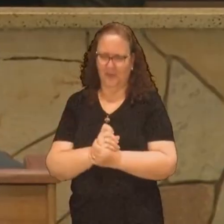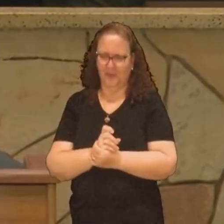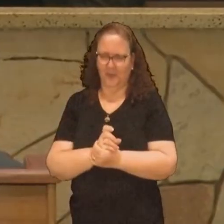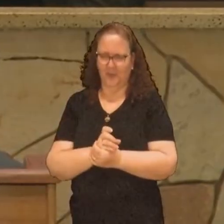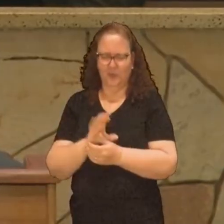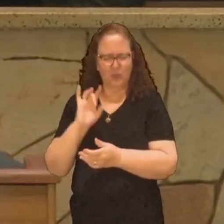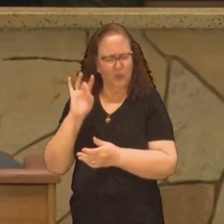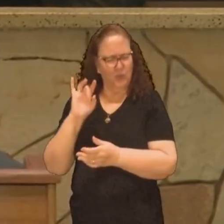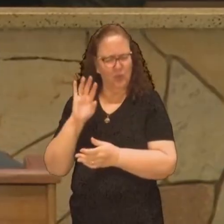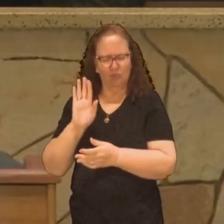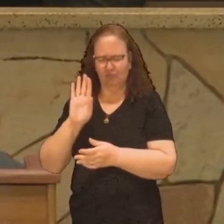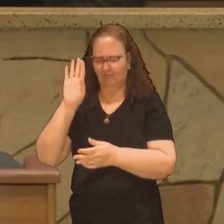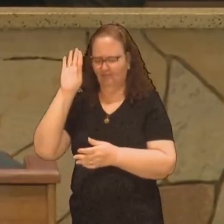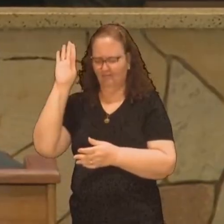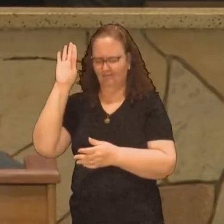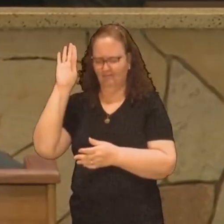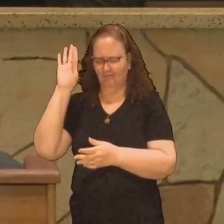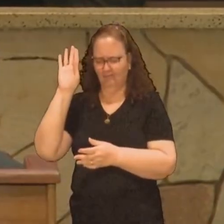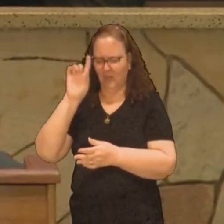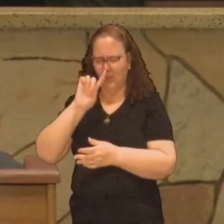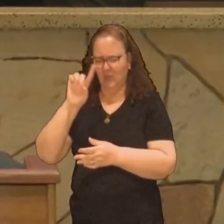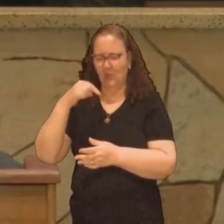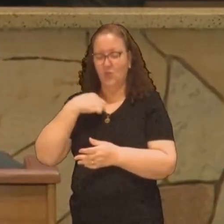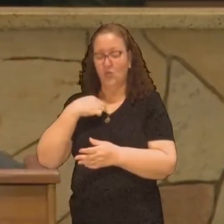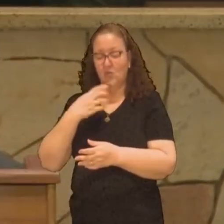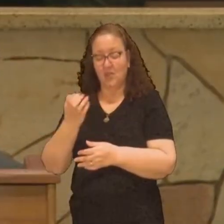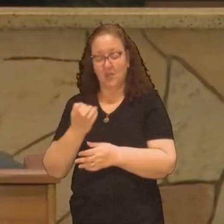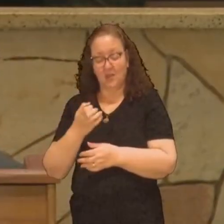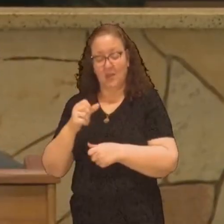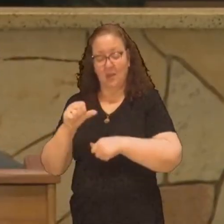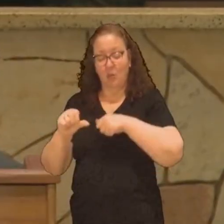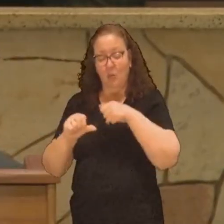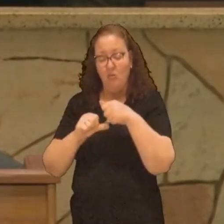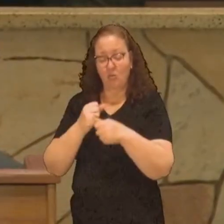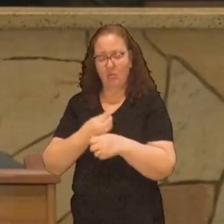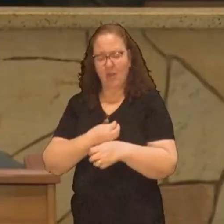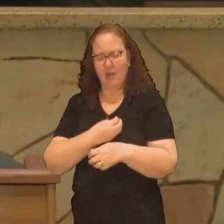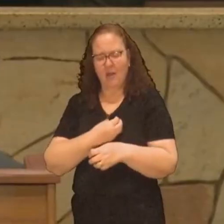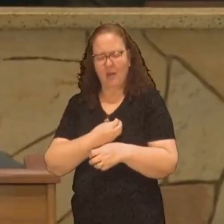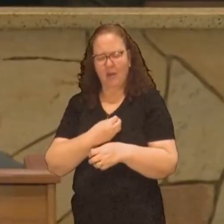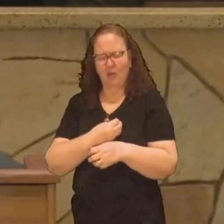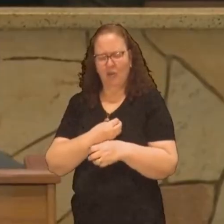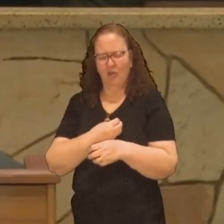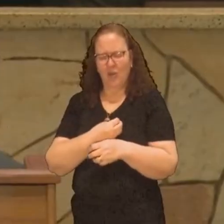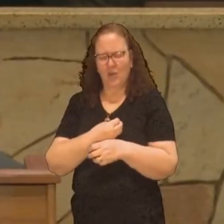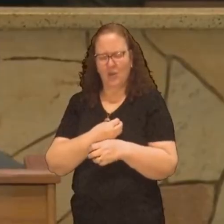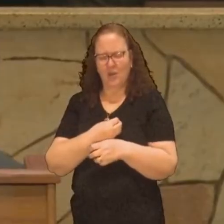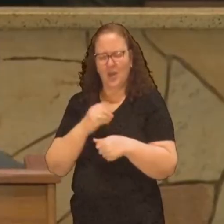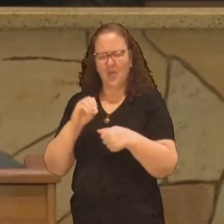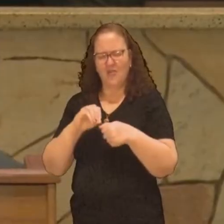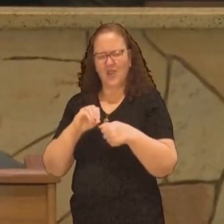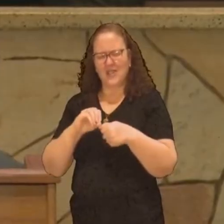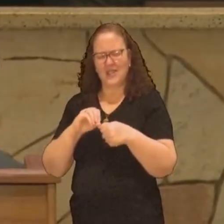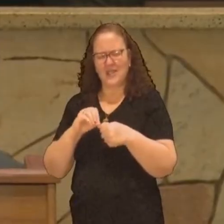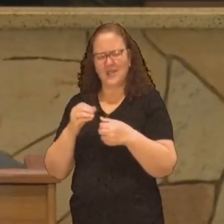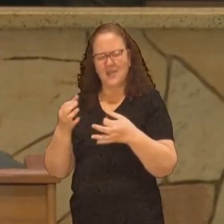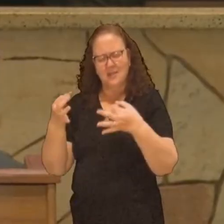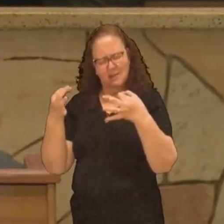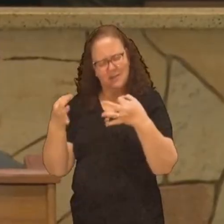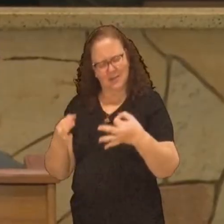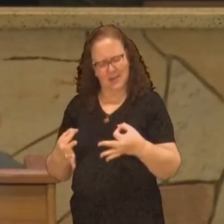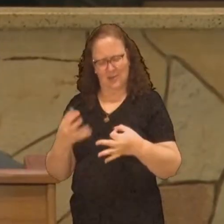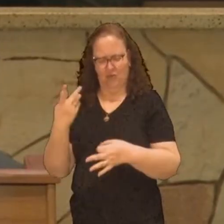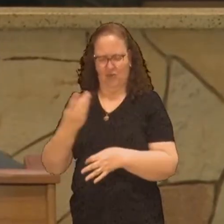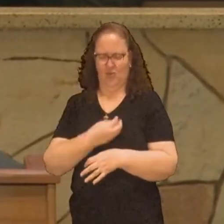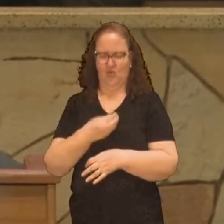Levante sua mão. Alguém? Deus te abençoe lá atrás. Mais alguém? Deus te abençoe aqui no